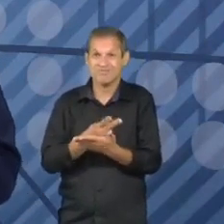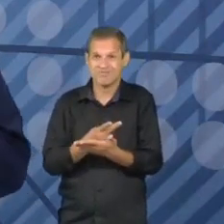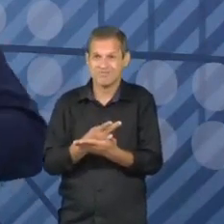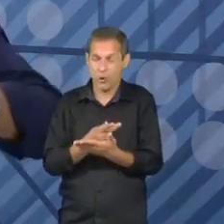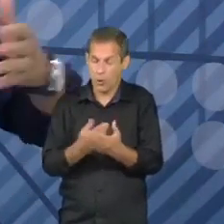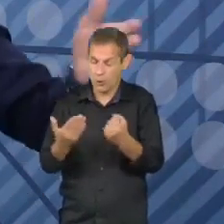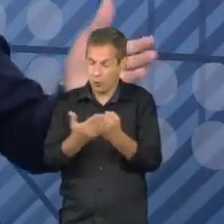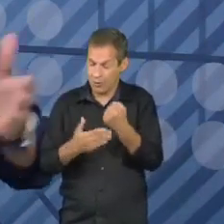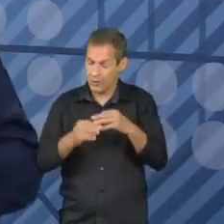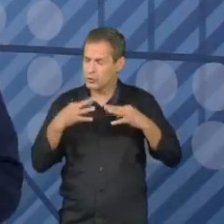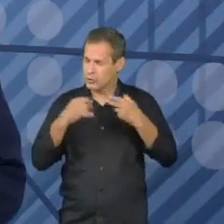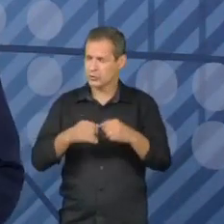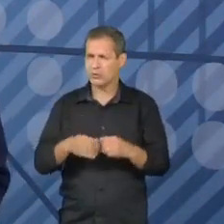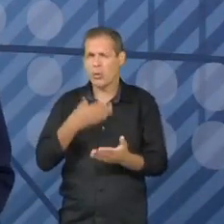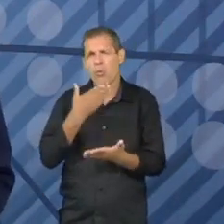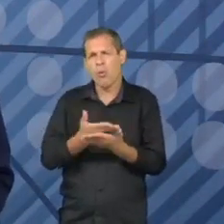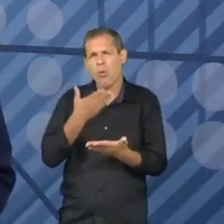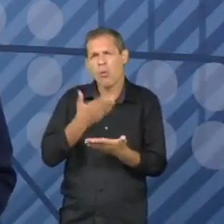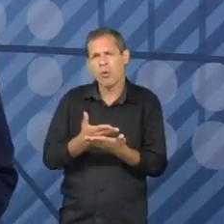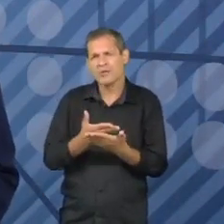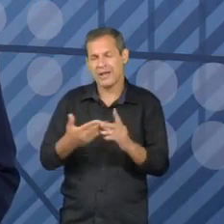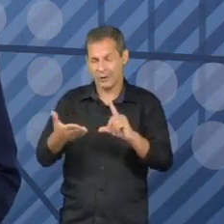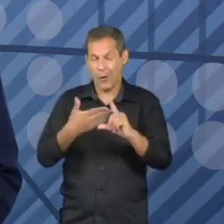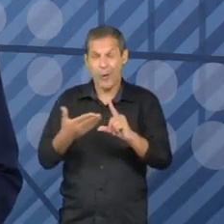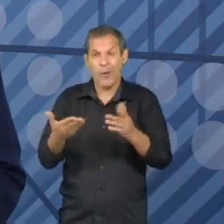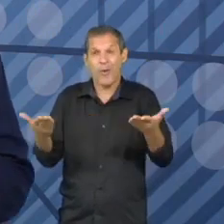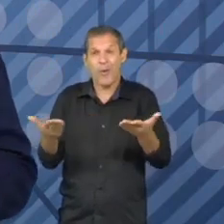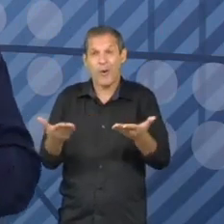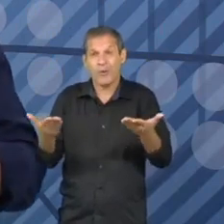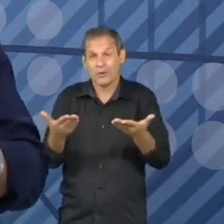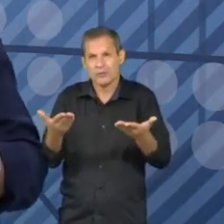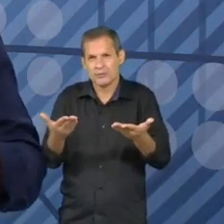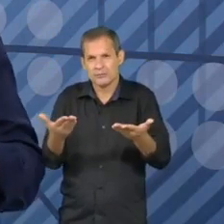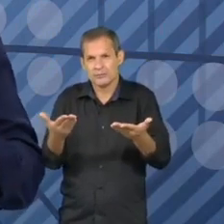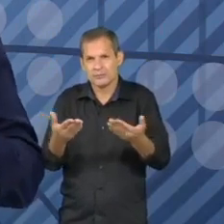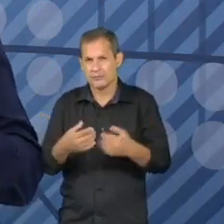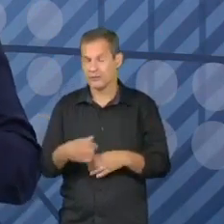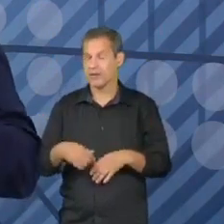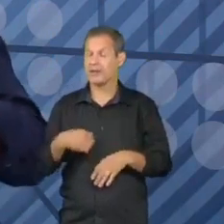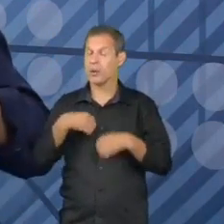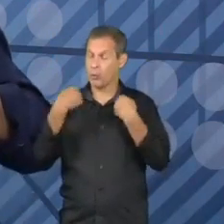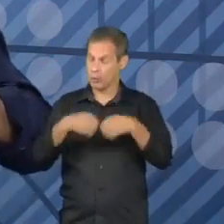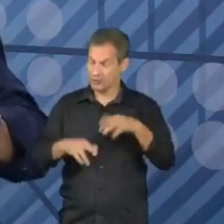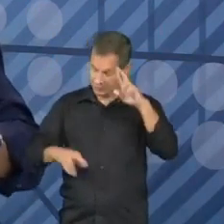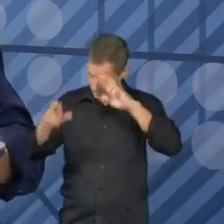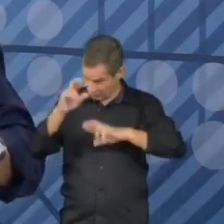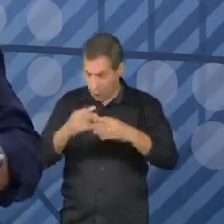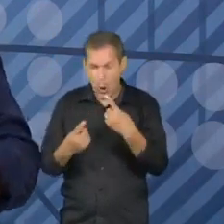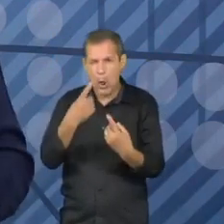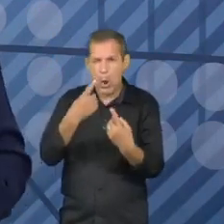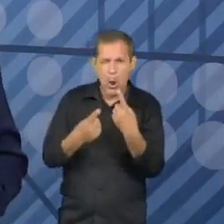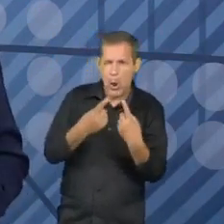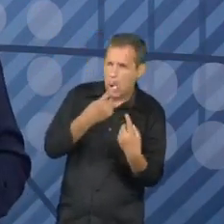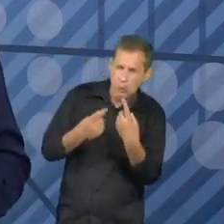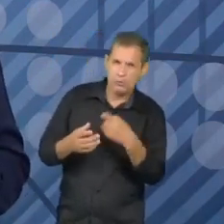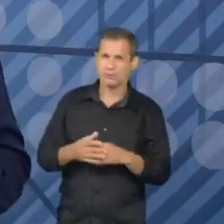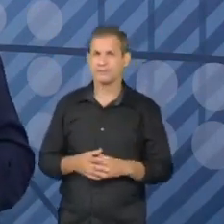com base em tudo que foi visto durante a aula aqui, que eu preciso verificar qual é a